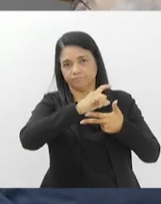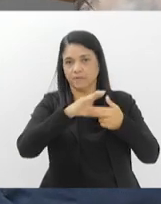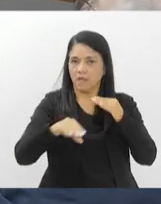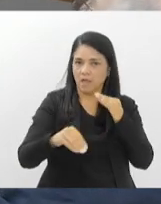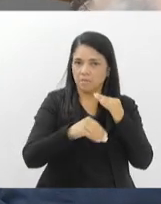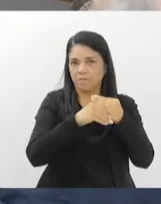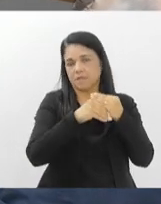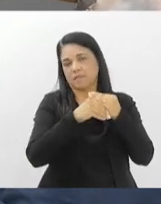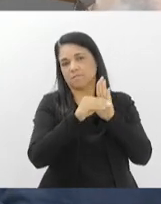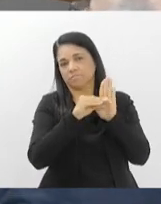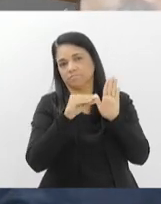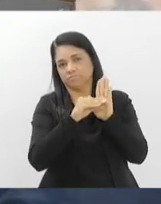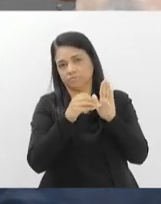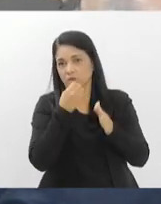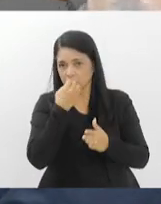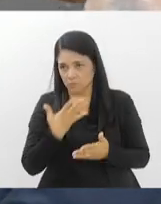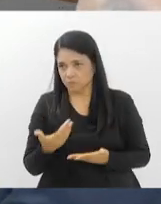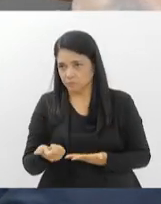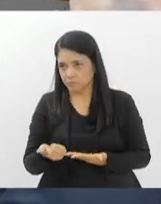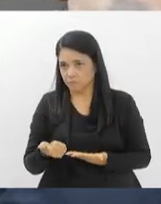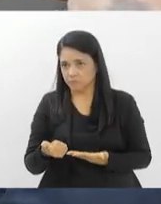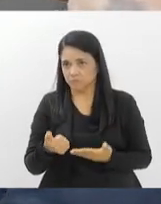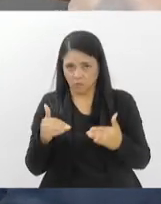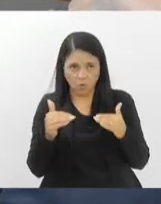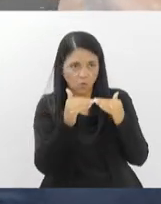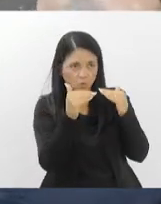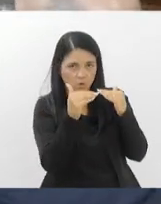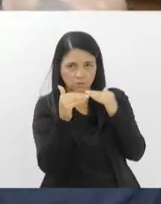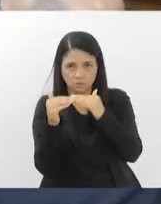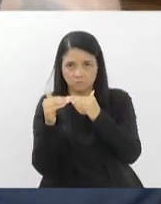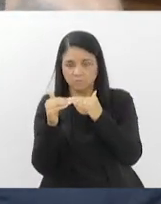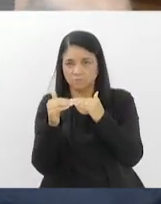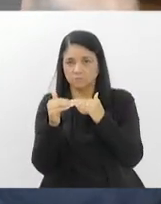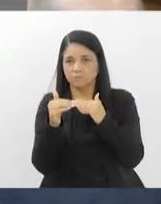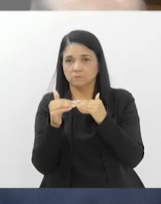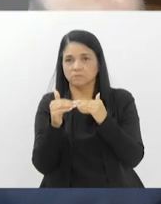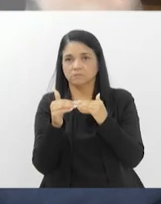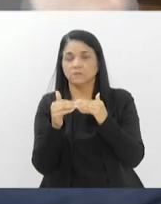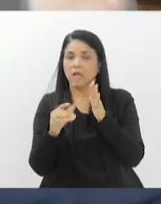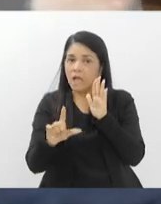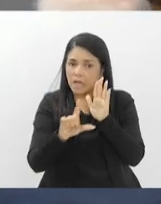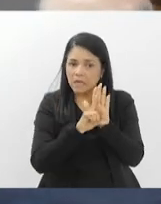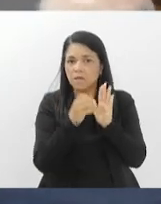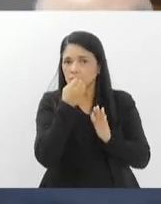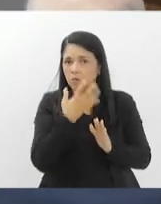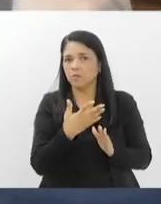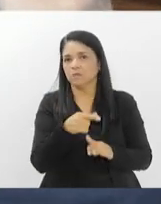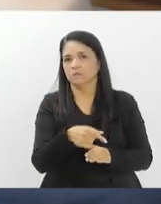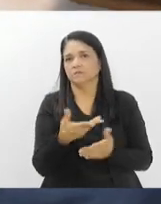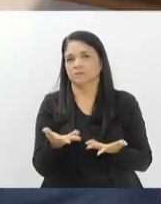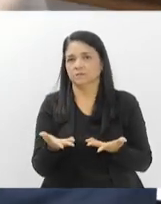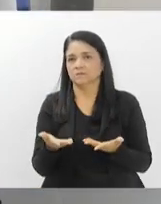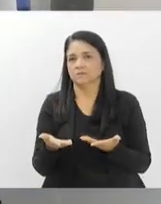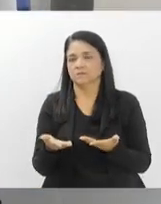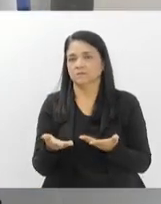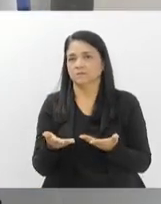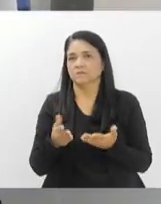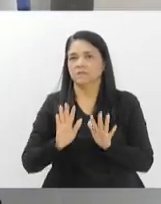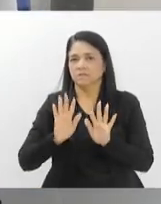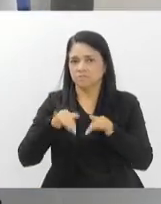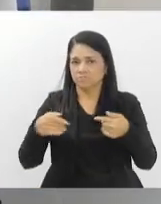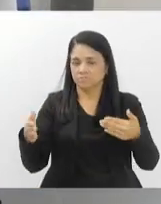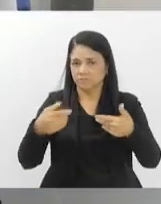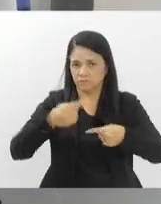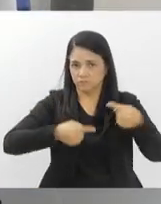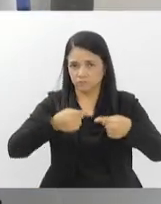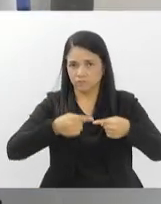Já melhora. Fica bom assim? Pode ser. É para buscar a efetividade, a lei é muito boa. Então, encerrada a discussão, em